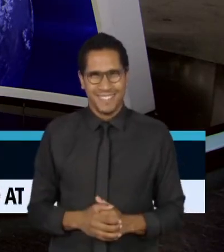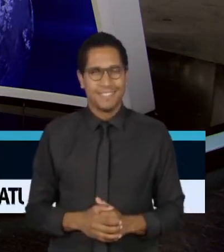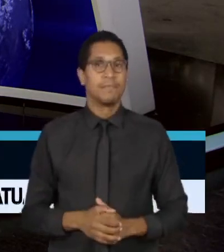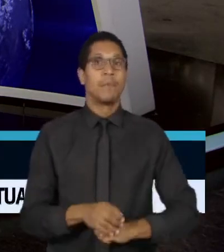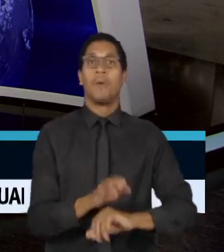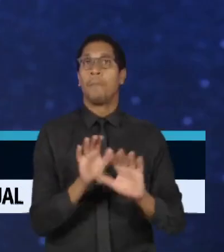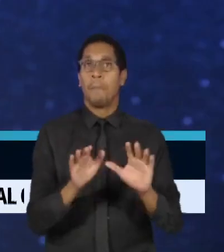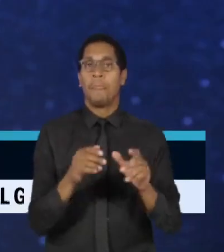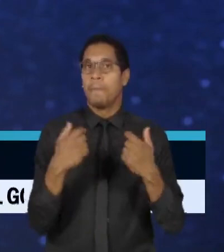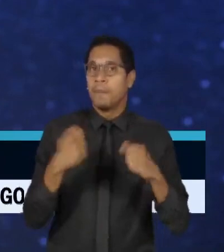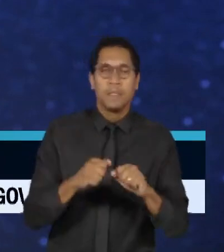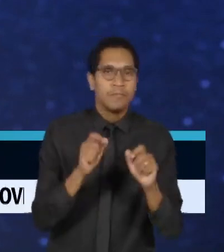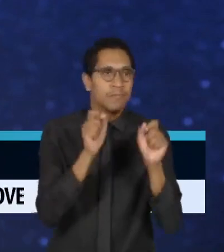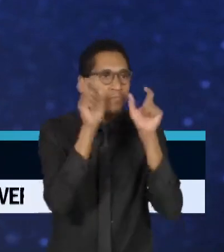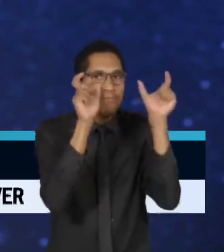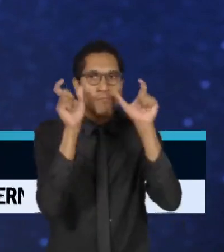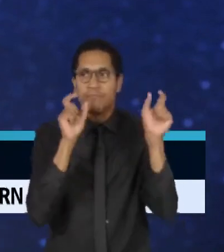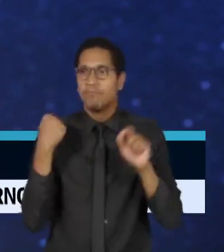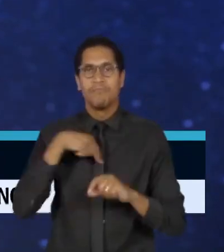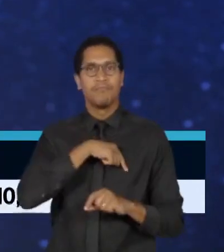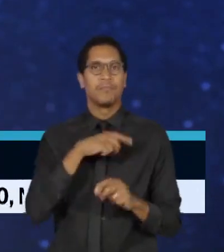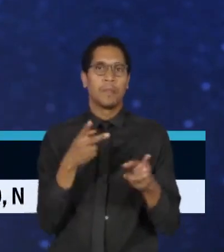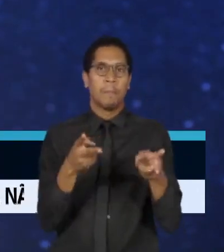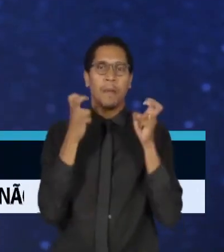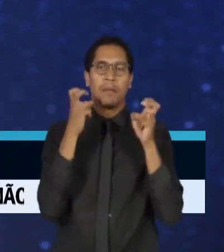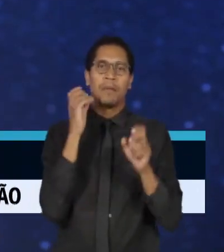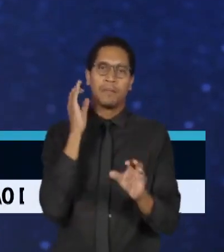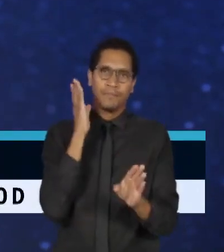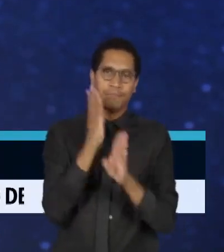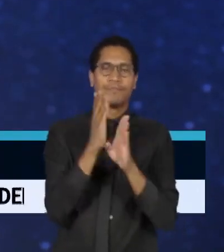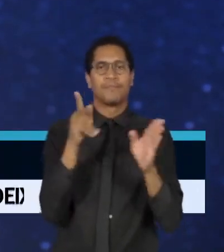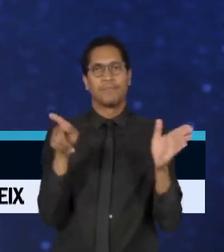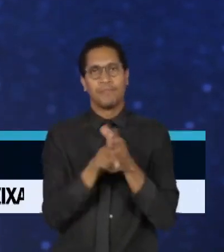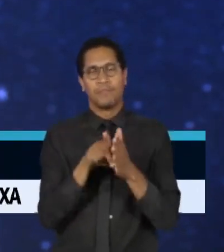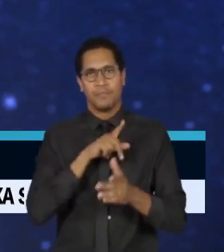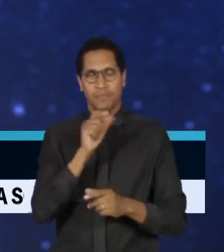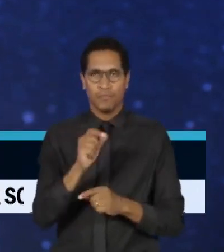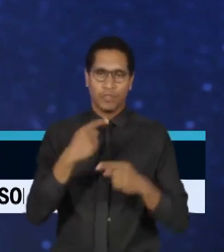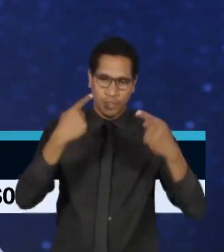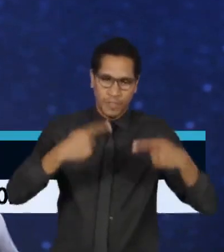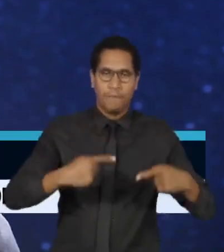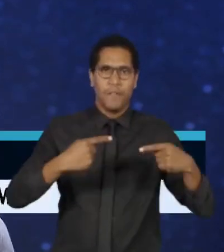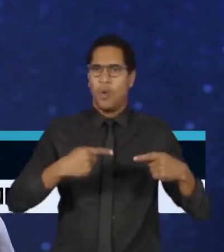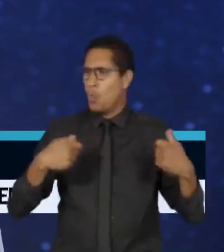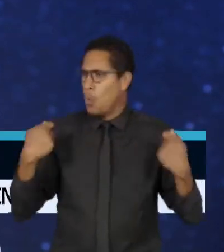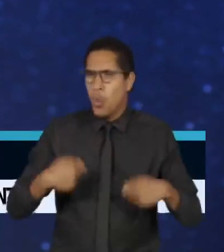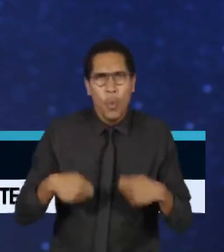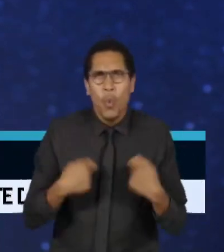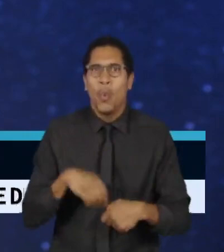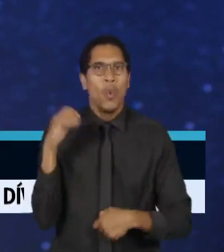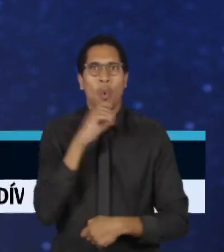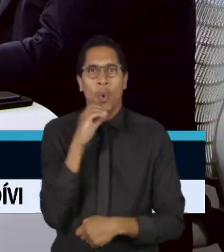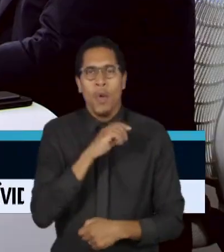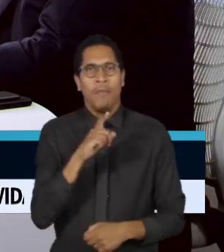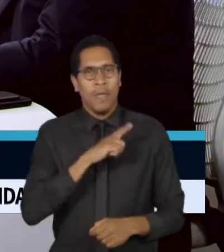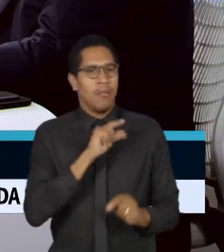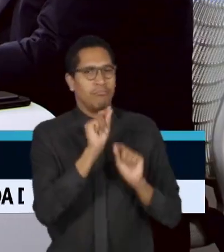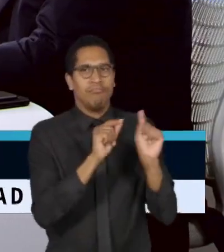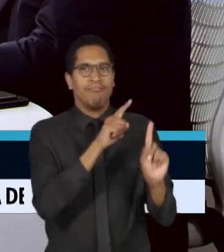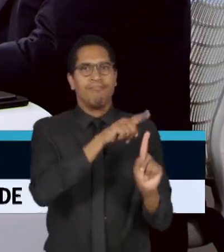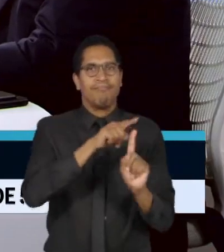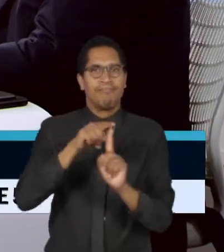vamos precisar ainda para a gente entender que está diante de um desafio imperativo e inadiável e que entre as espécies ameaçadas